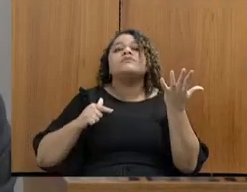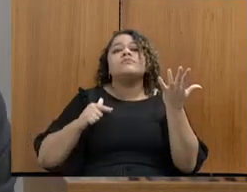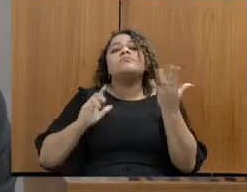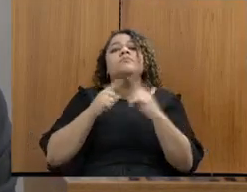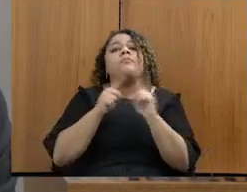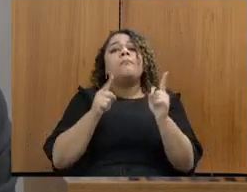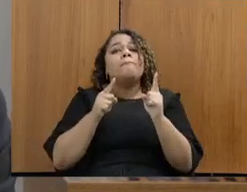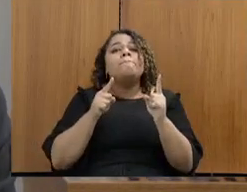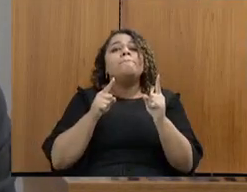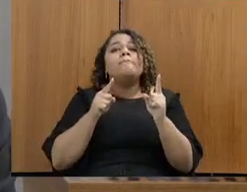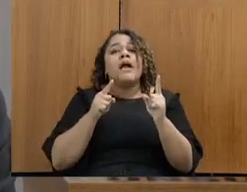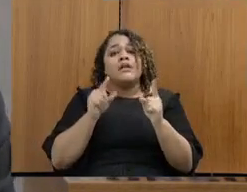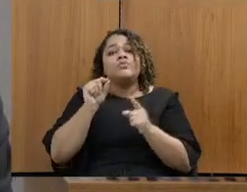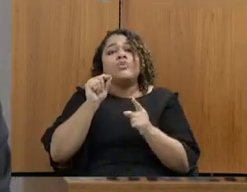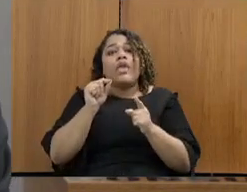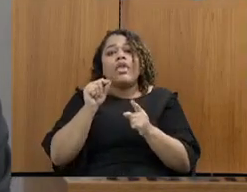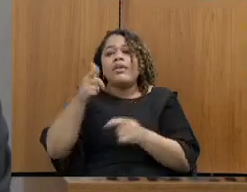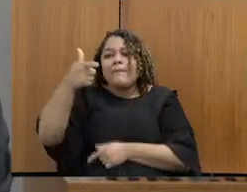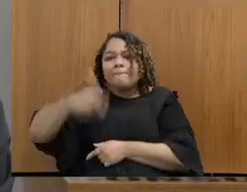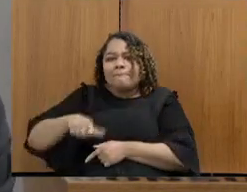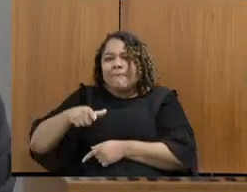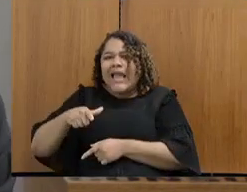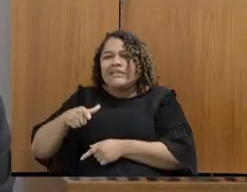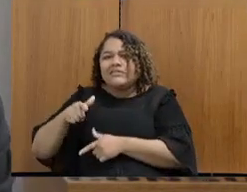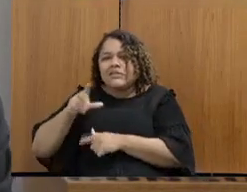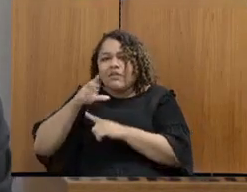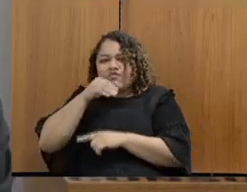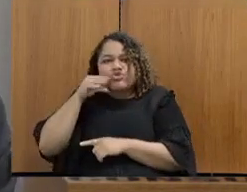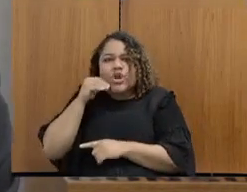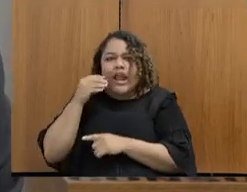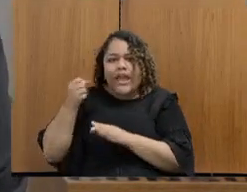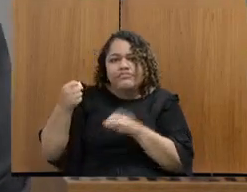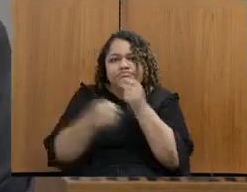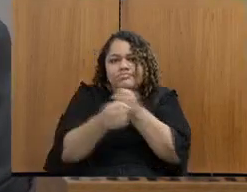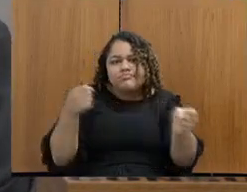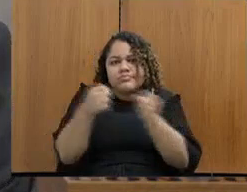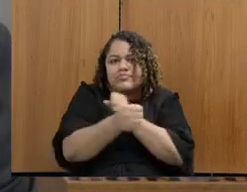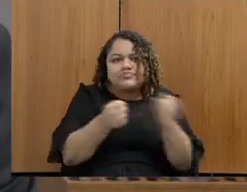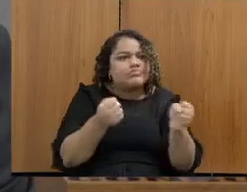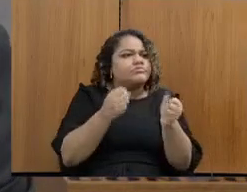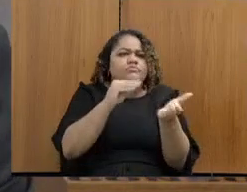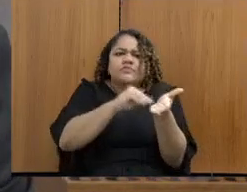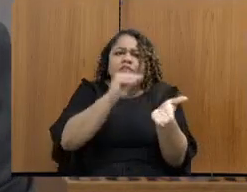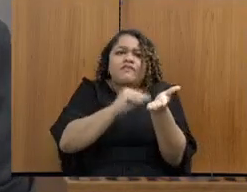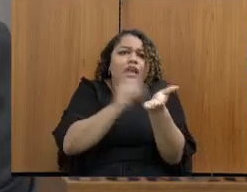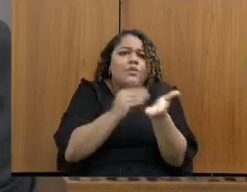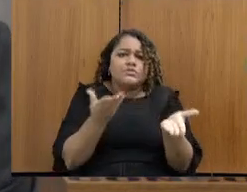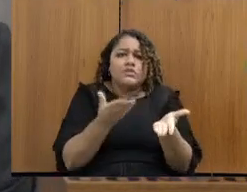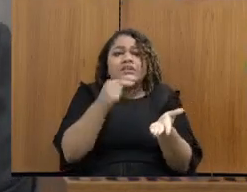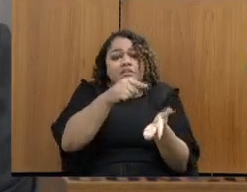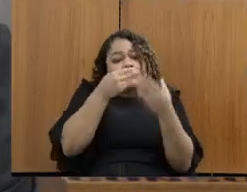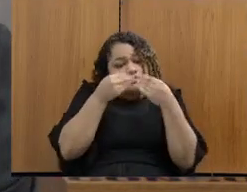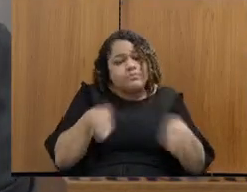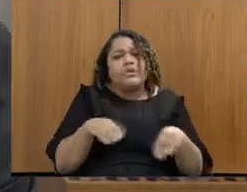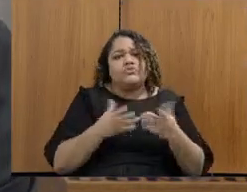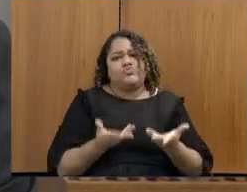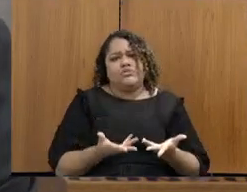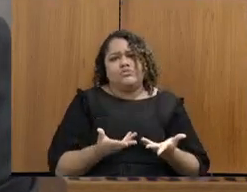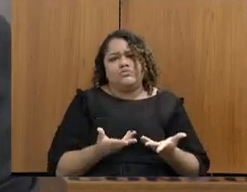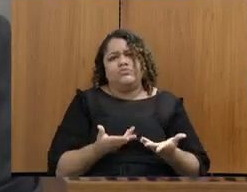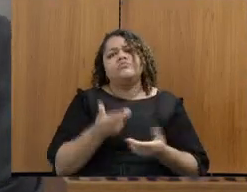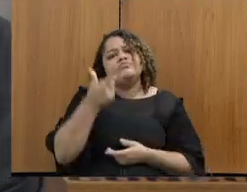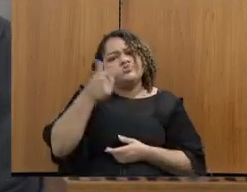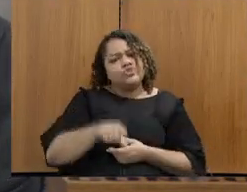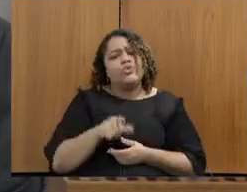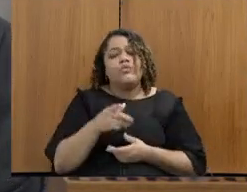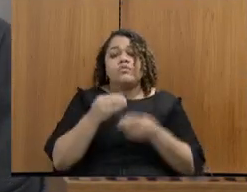ao efetivo ela não chega e isso traz um prejuízo enorme volta a insistir o prejuízo